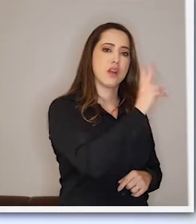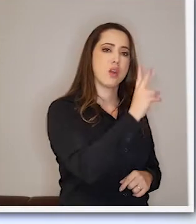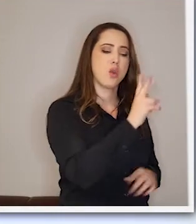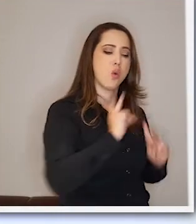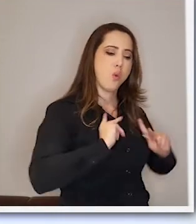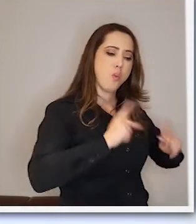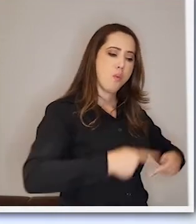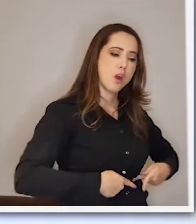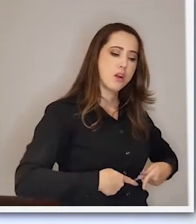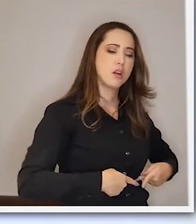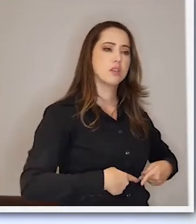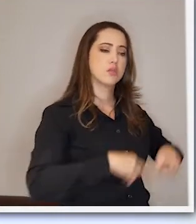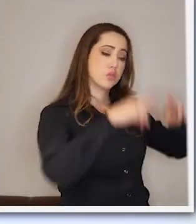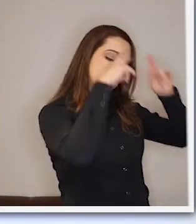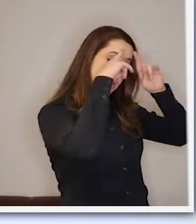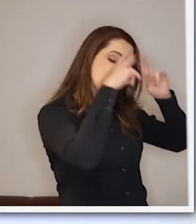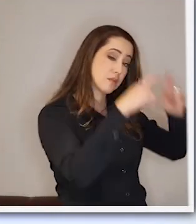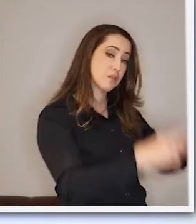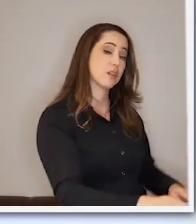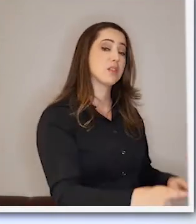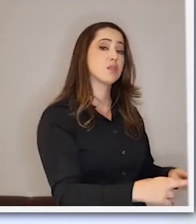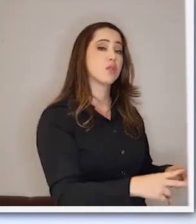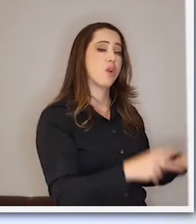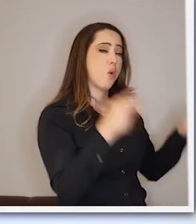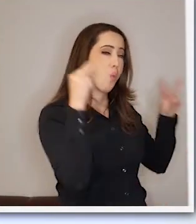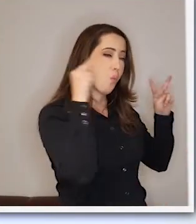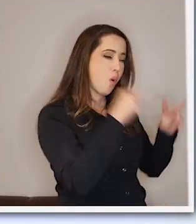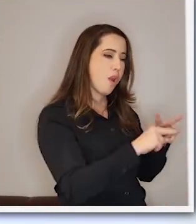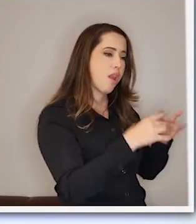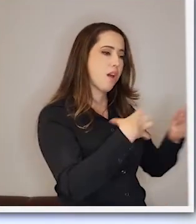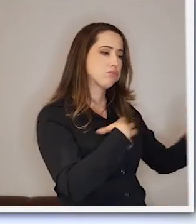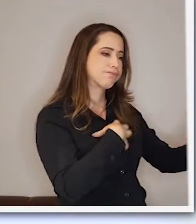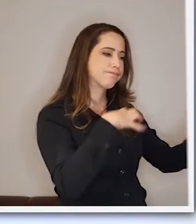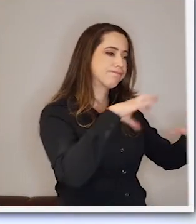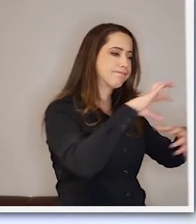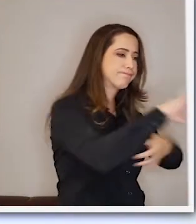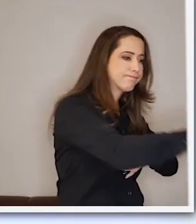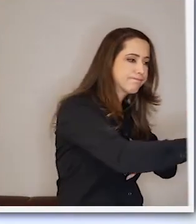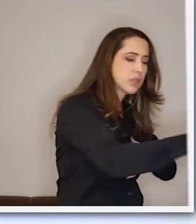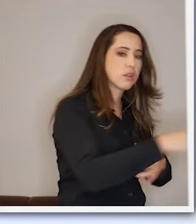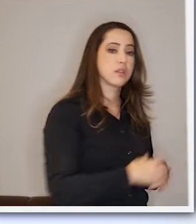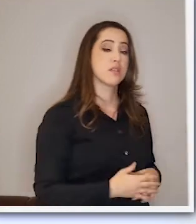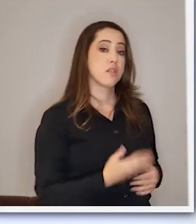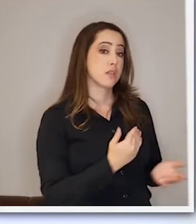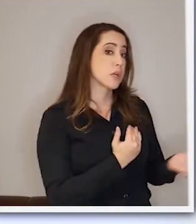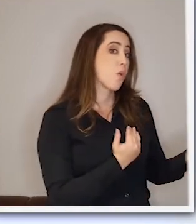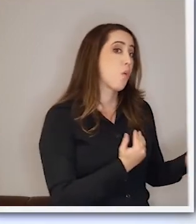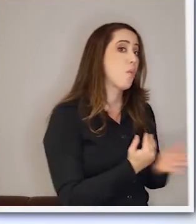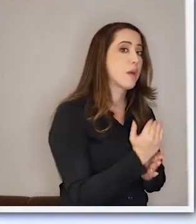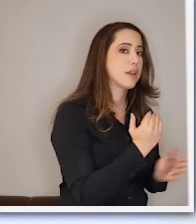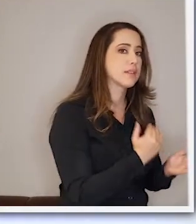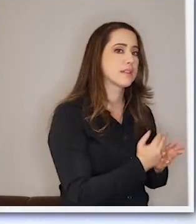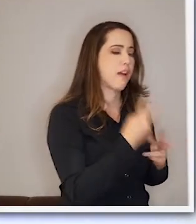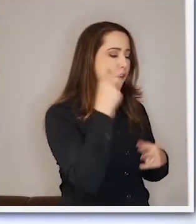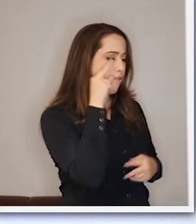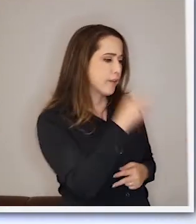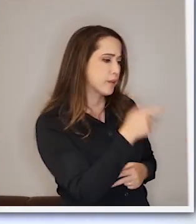olhar social sobre eles, um olhar de valor humano, um olhar de respeito, um olhar de